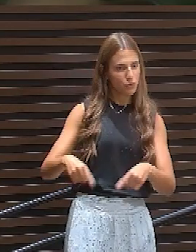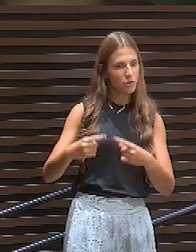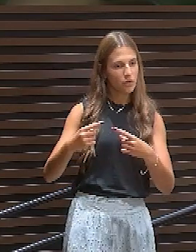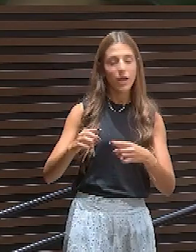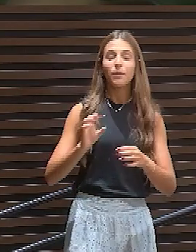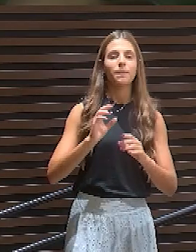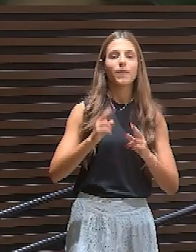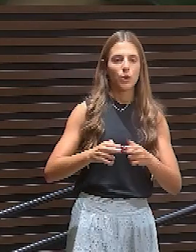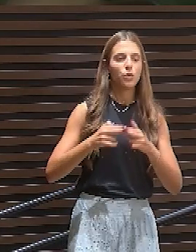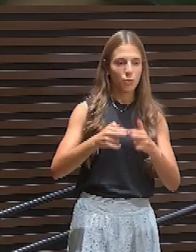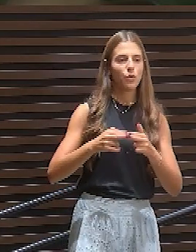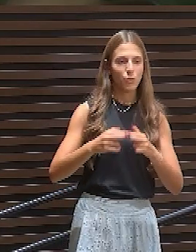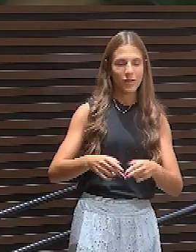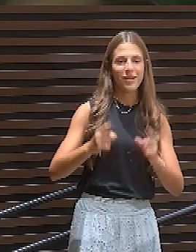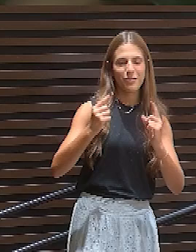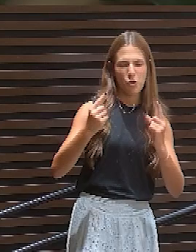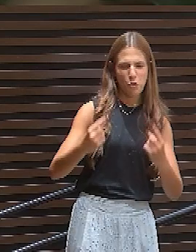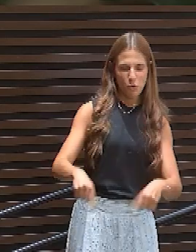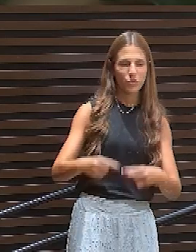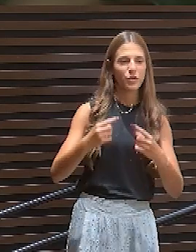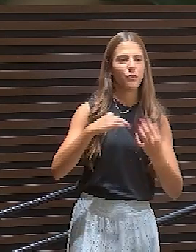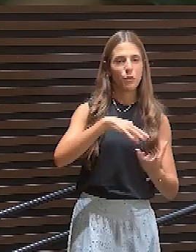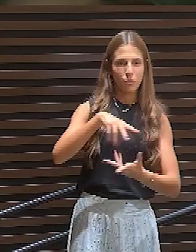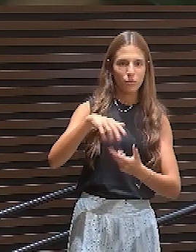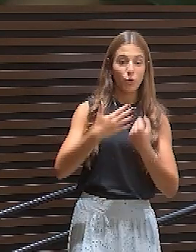da justiça que vem pela fé.